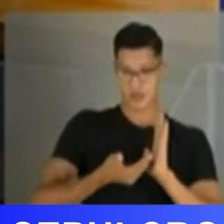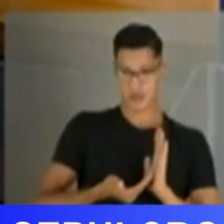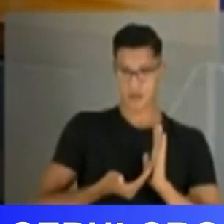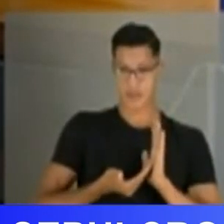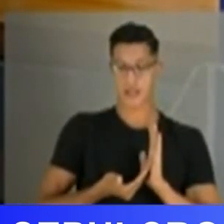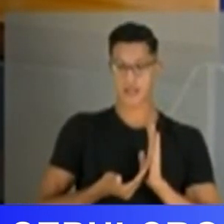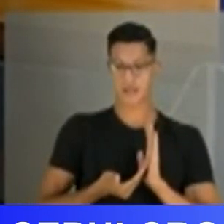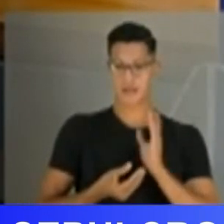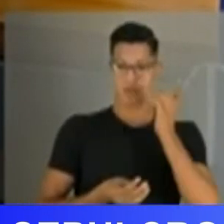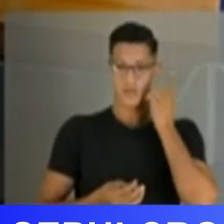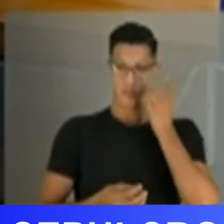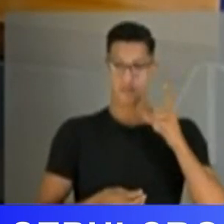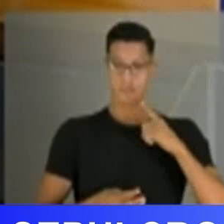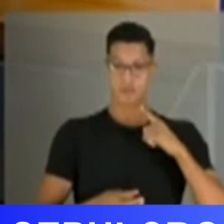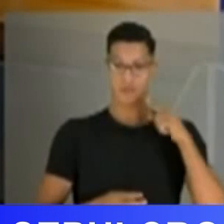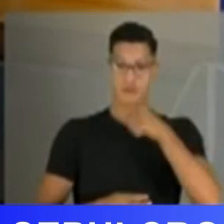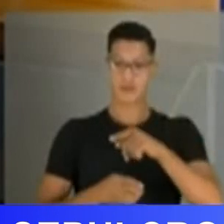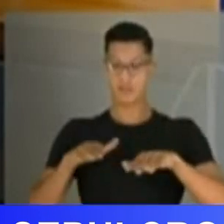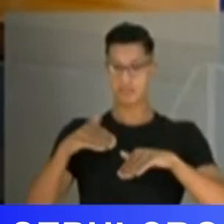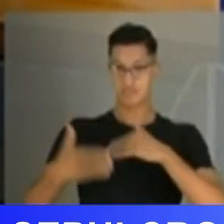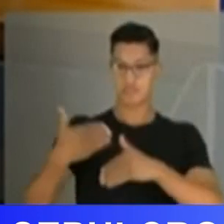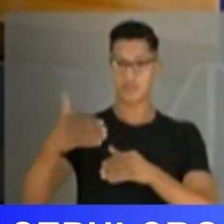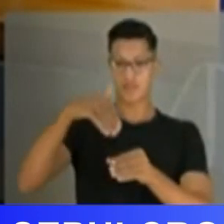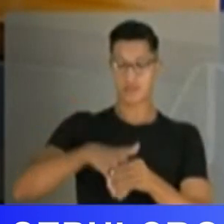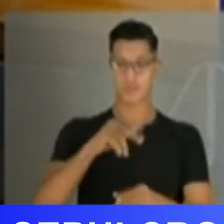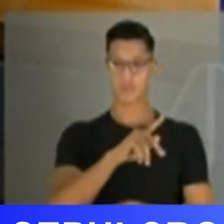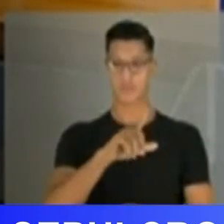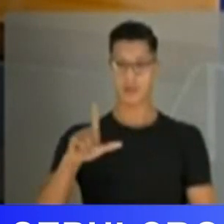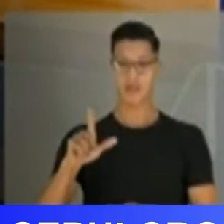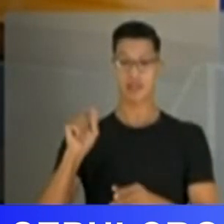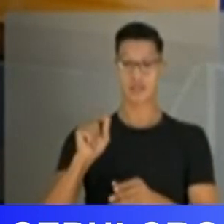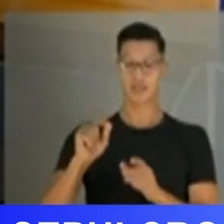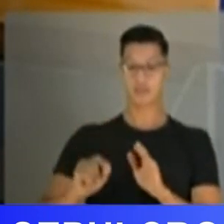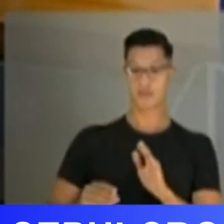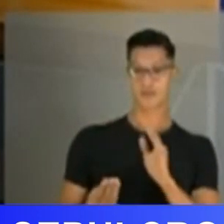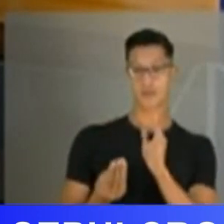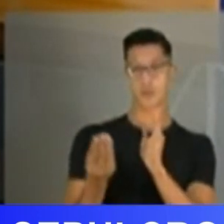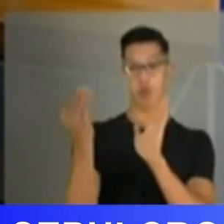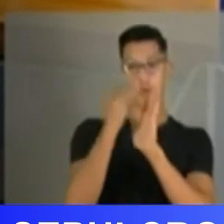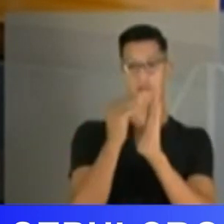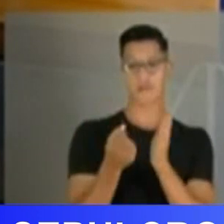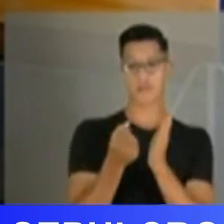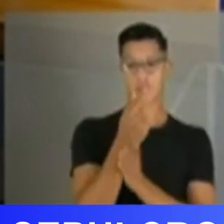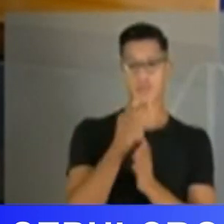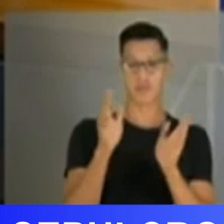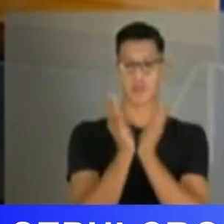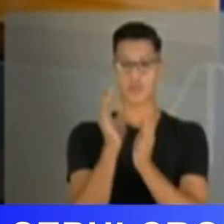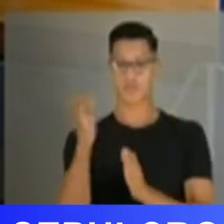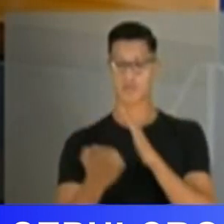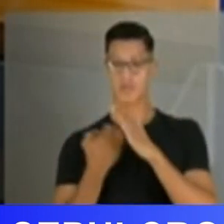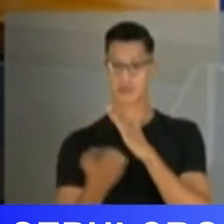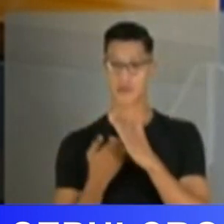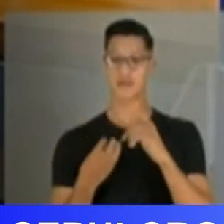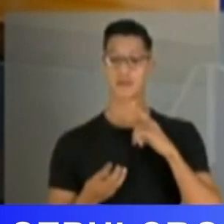inclusive, tivemos lá a tramitação e votação de um projeto de lei que estabelecia, por exemplo, a compra pelo setor